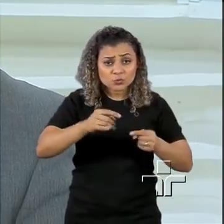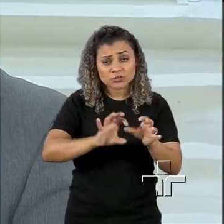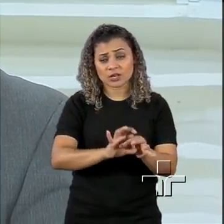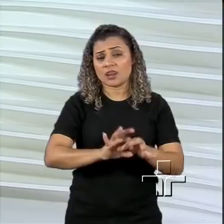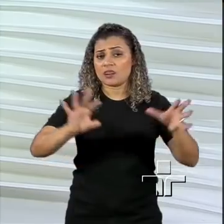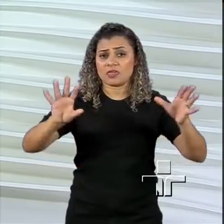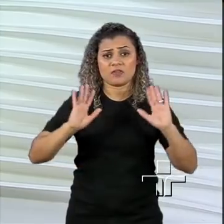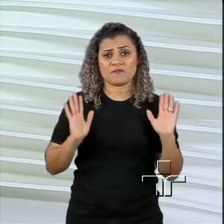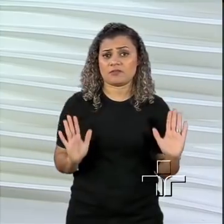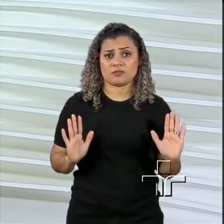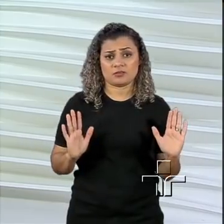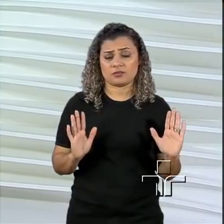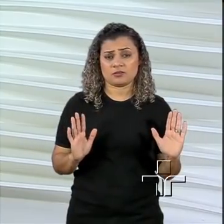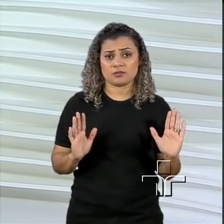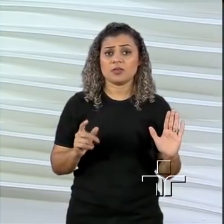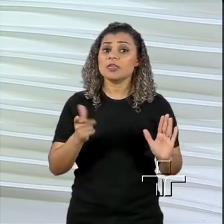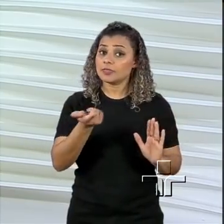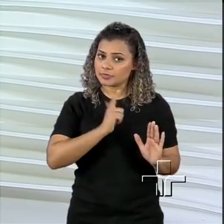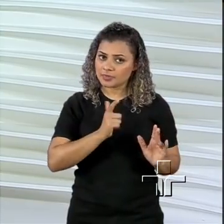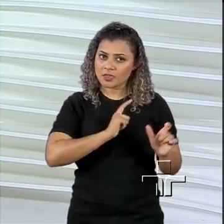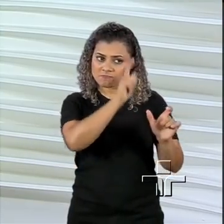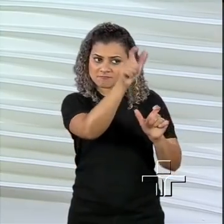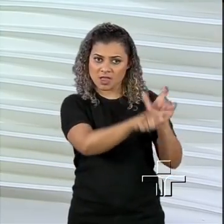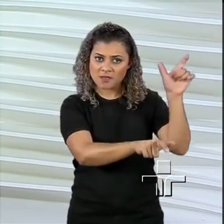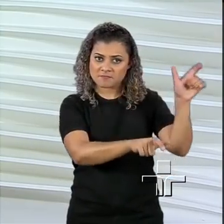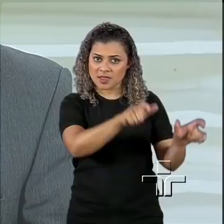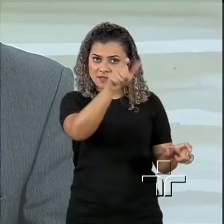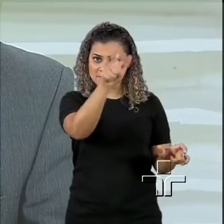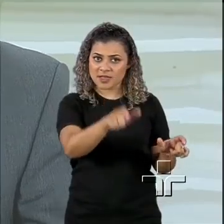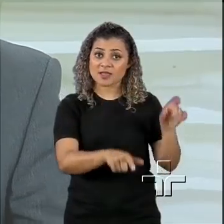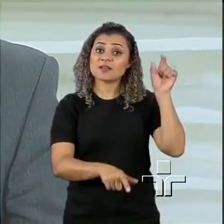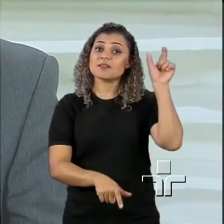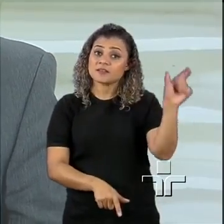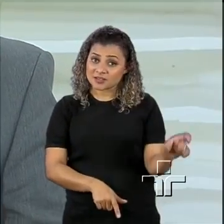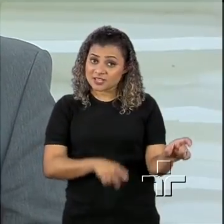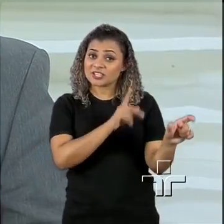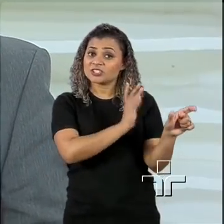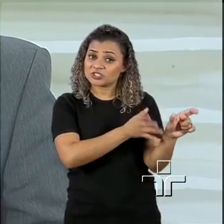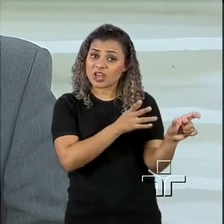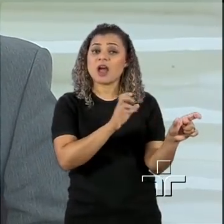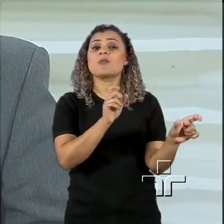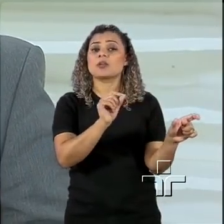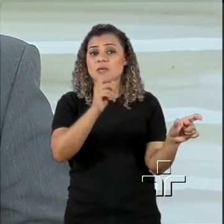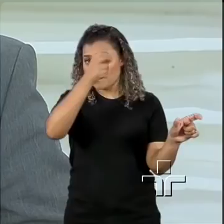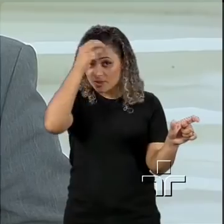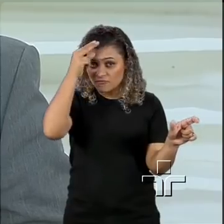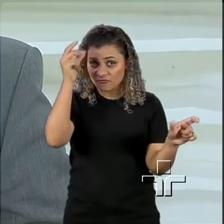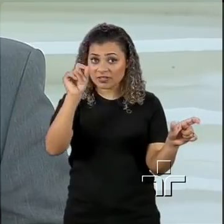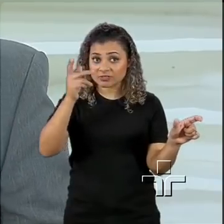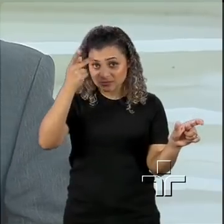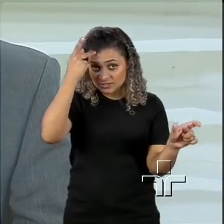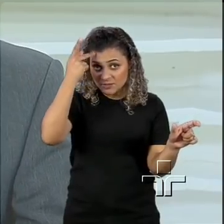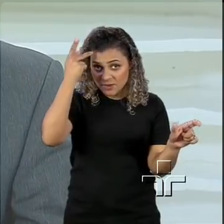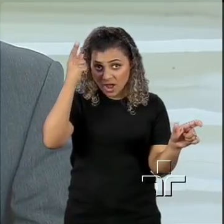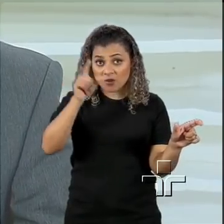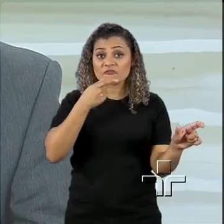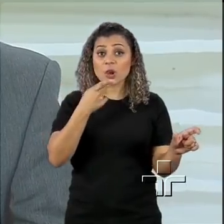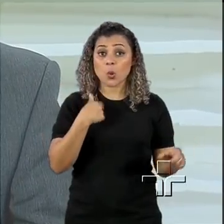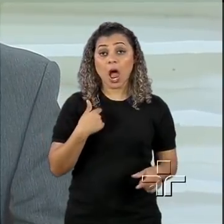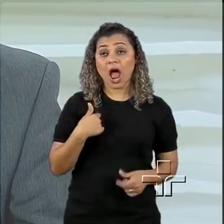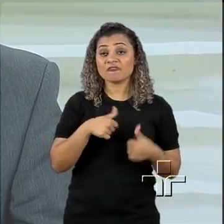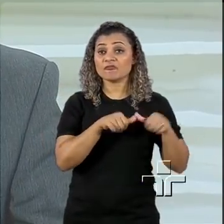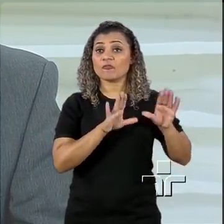aberta. Nós temos os adversários. Um candidato que foi prefeito de São Paulo, que faltou com a palavra, que disse que